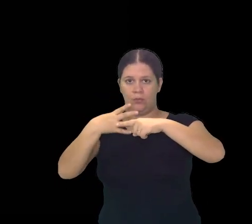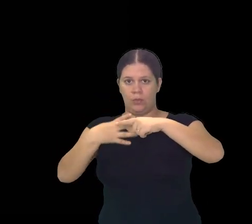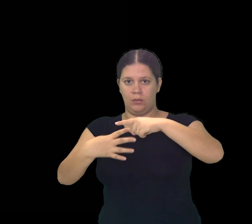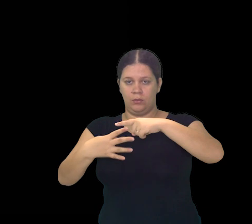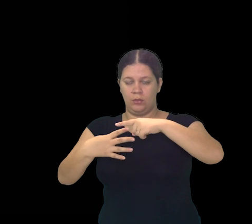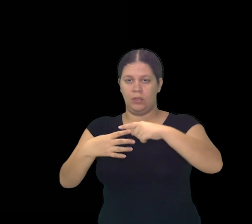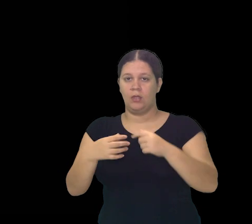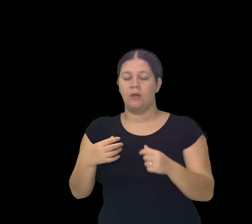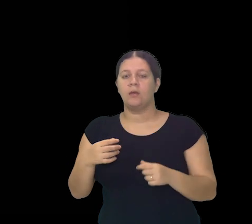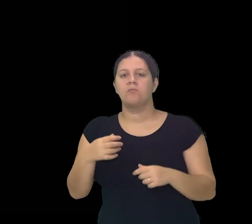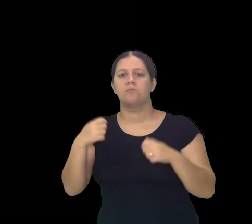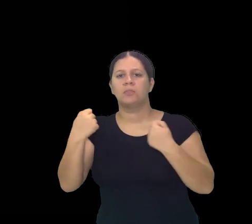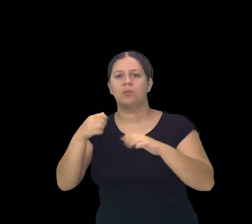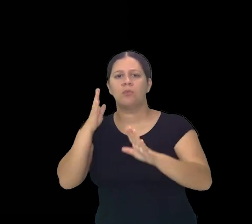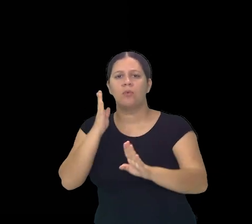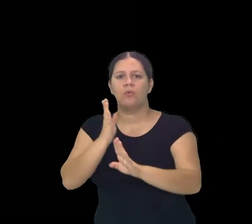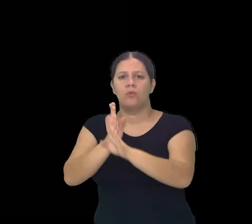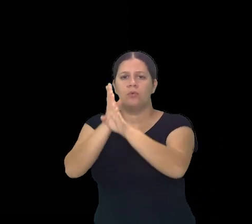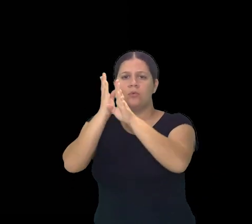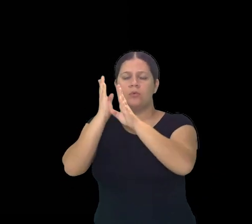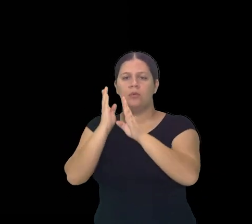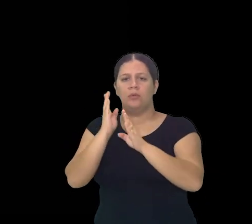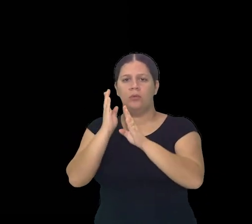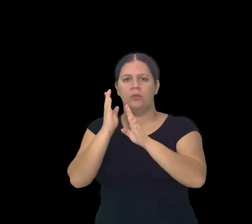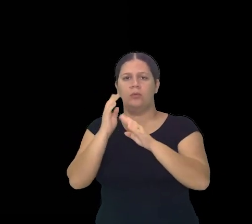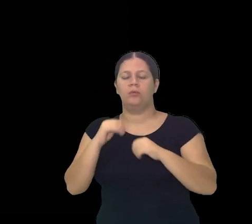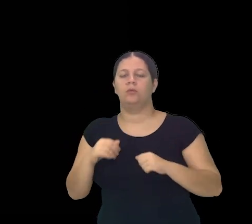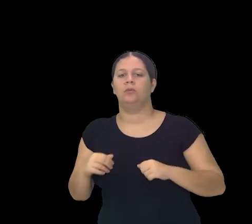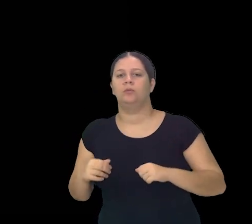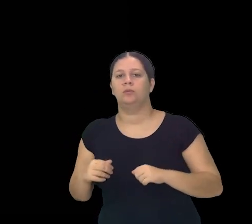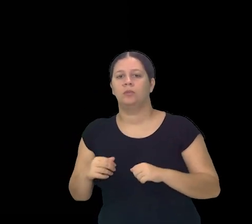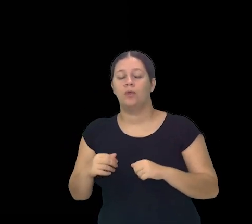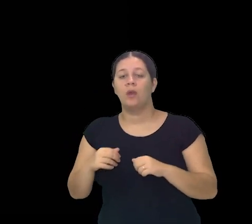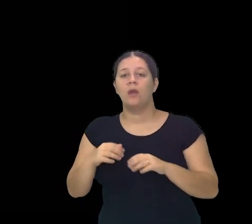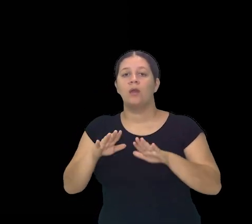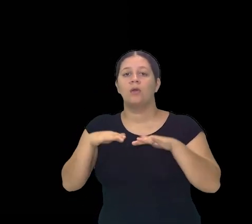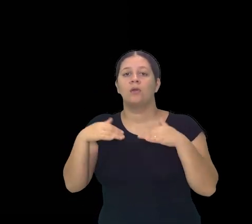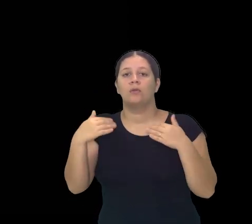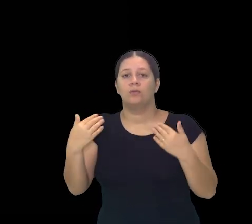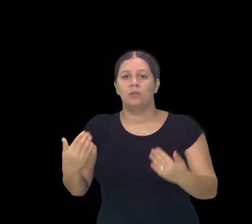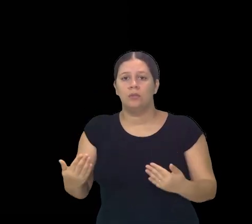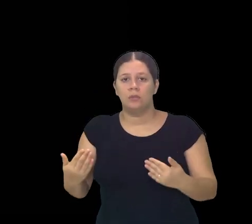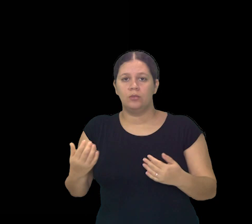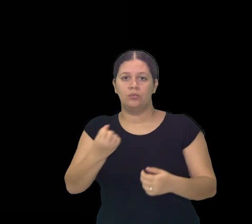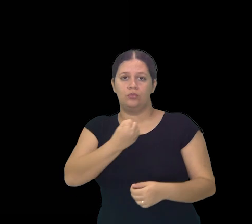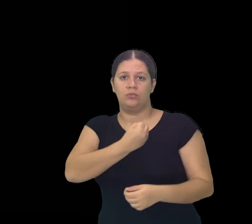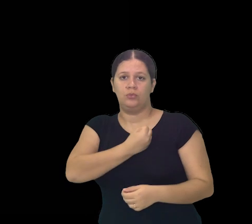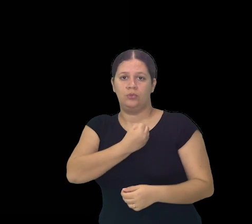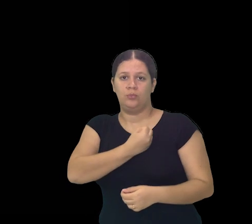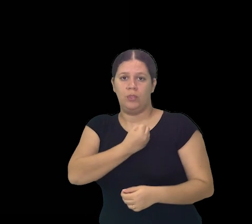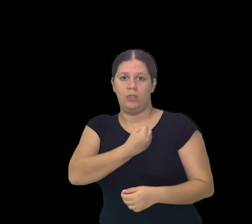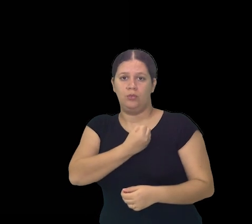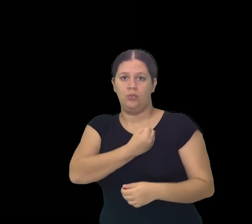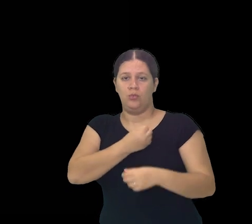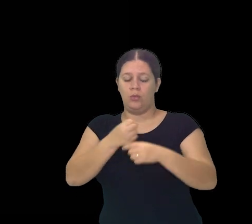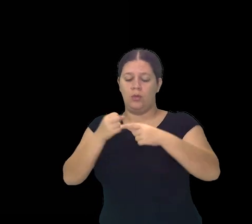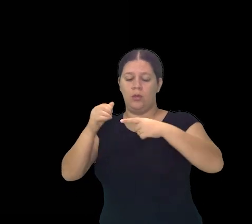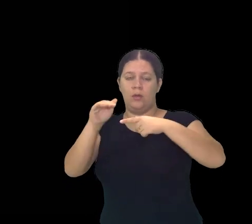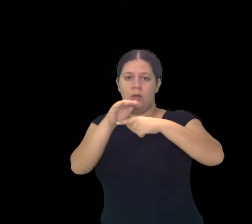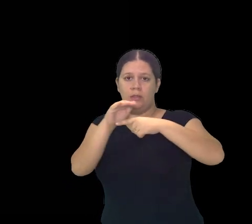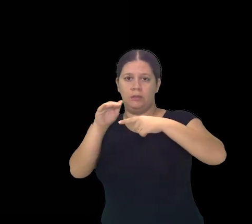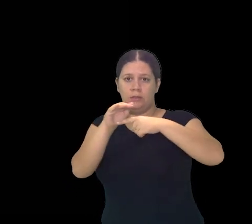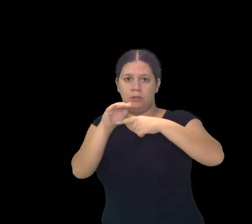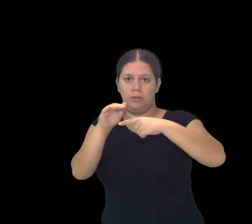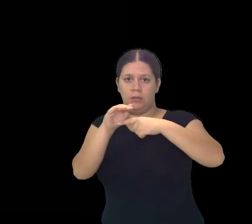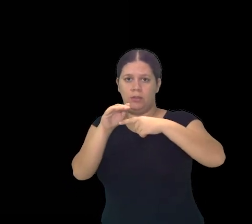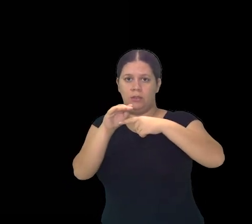quartos. É pedido que identifiquemos o numerador e o denominador. Então, o numerador é apenas o número de cima.